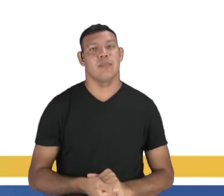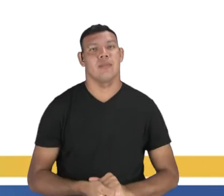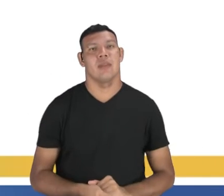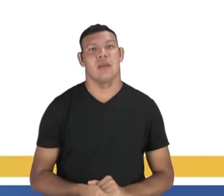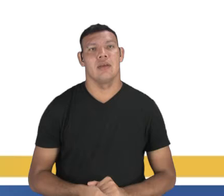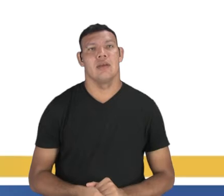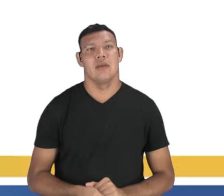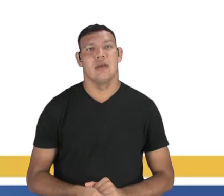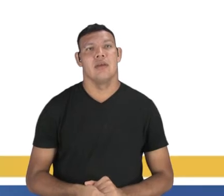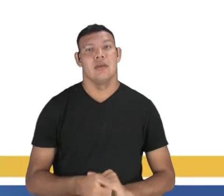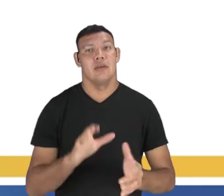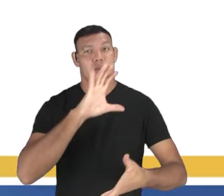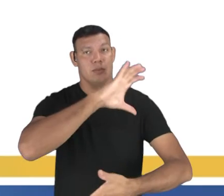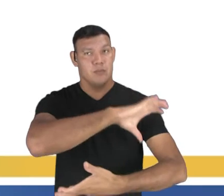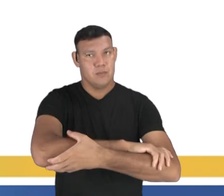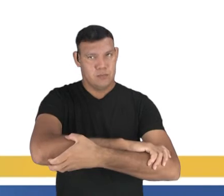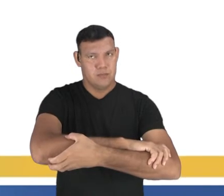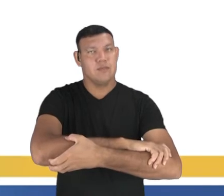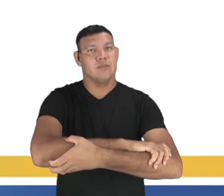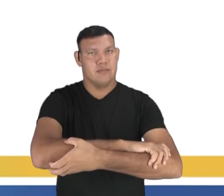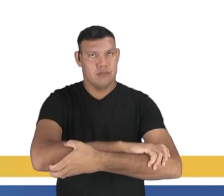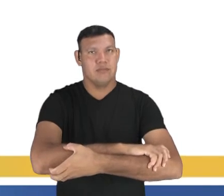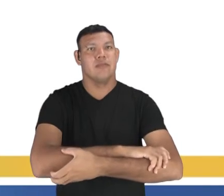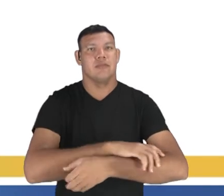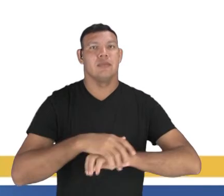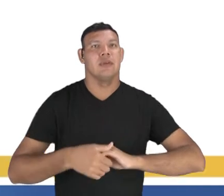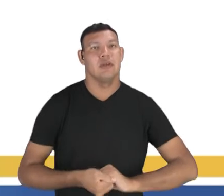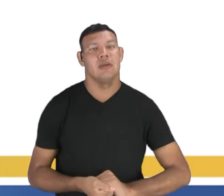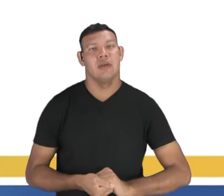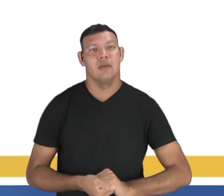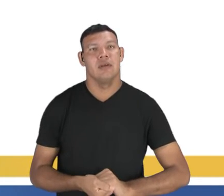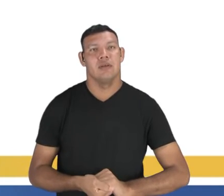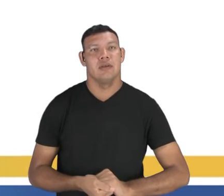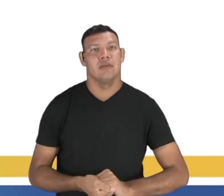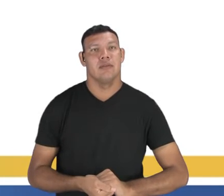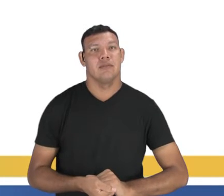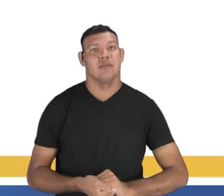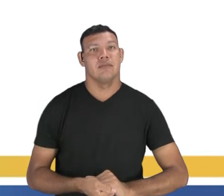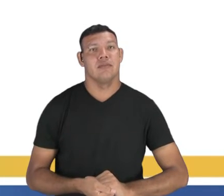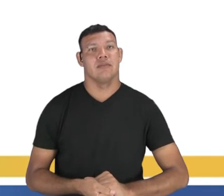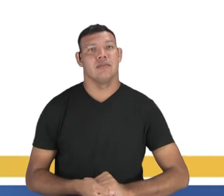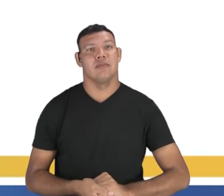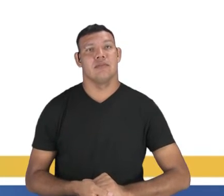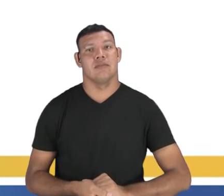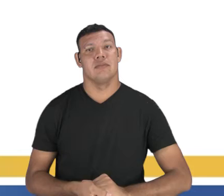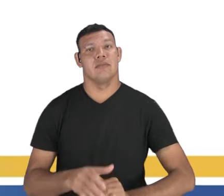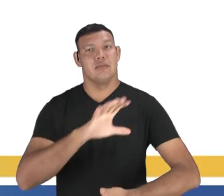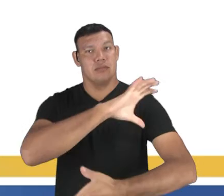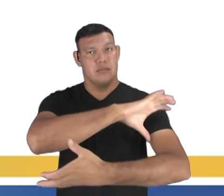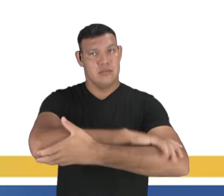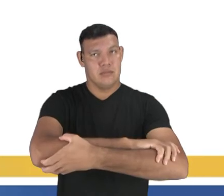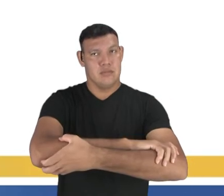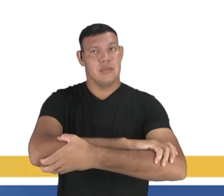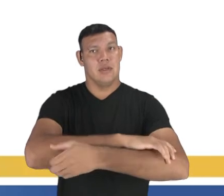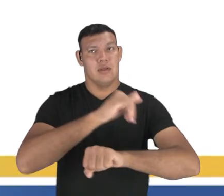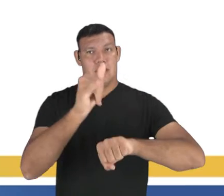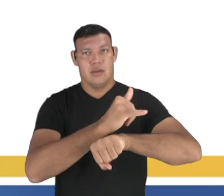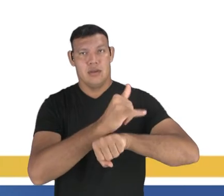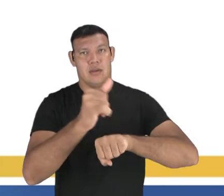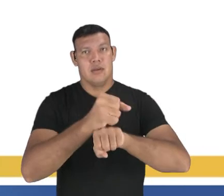os conectivos, os operadores argumentativos, também conhecidos como conectivos,